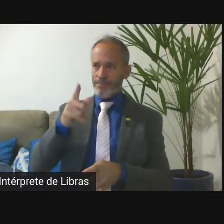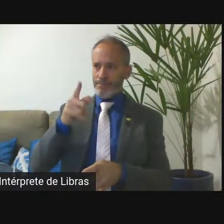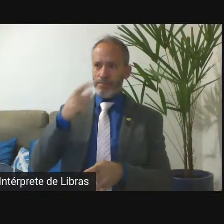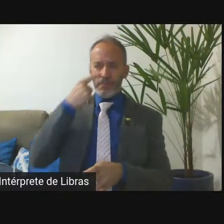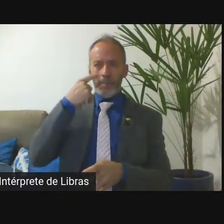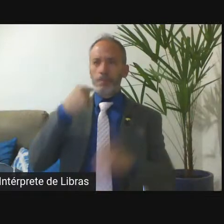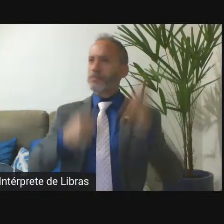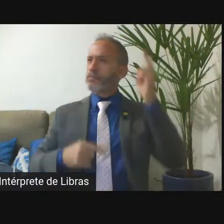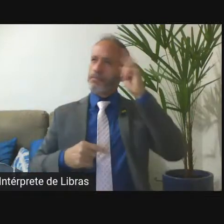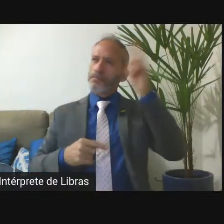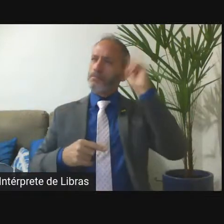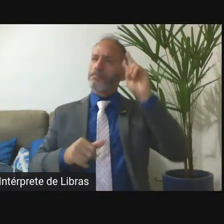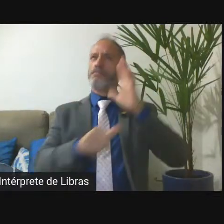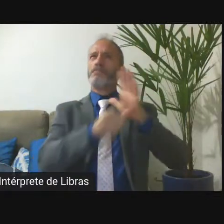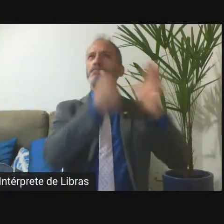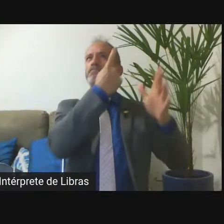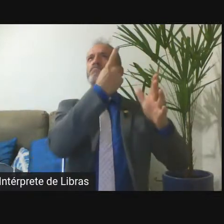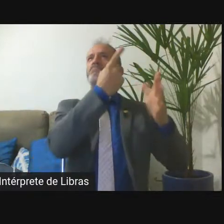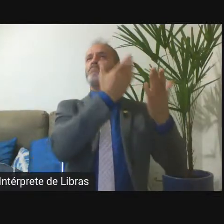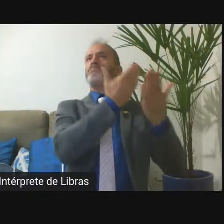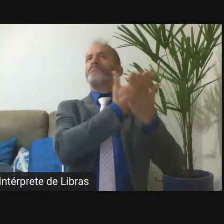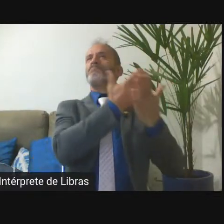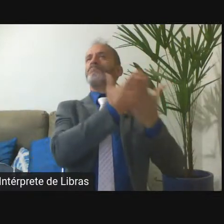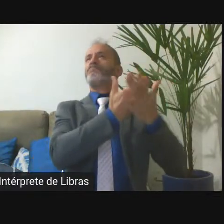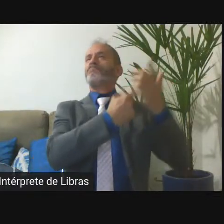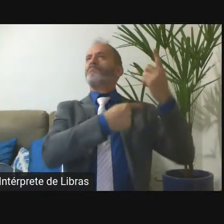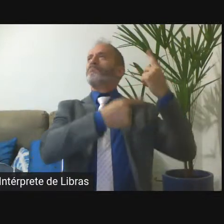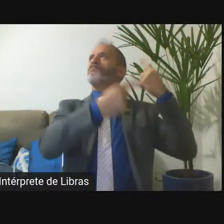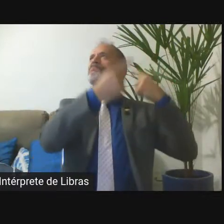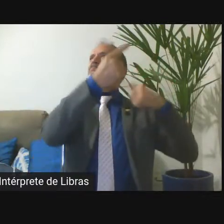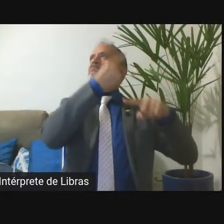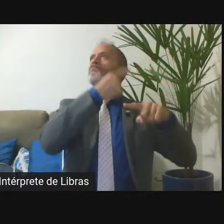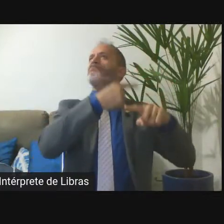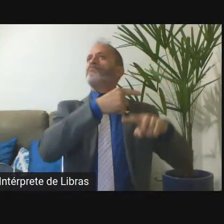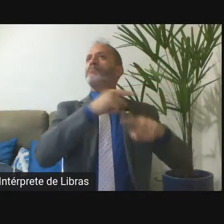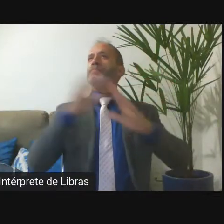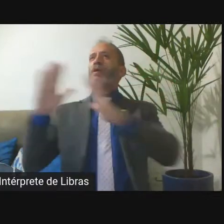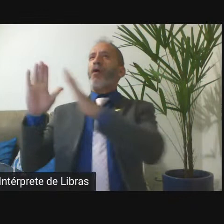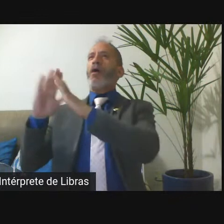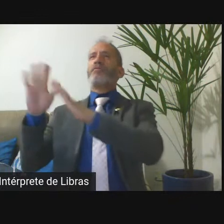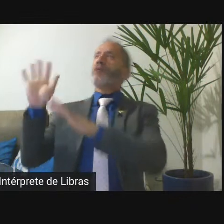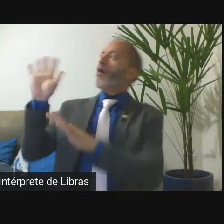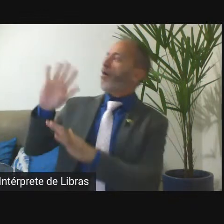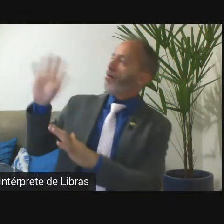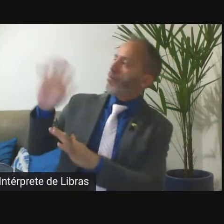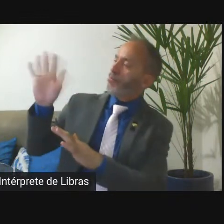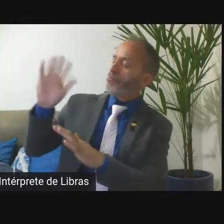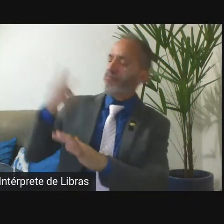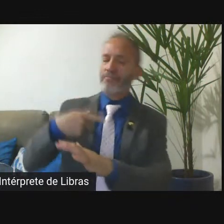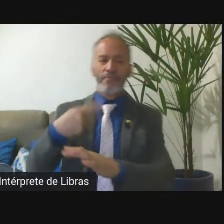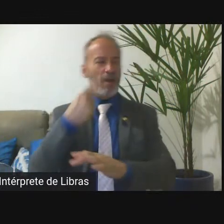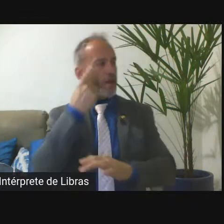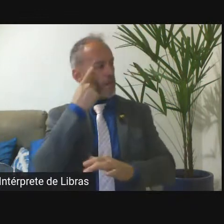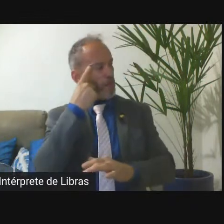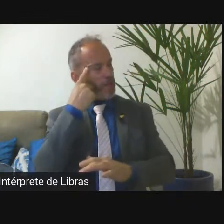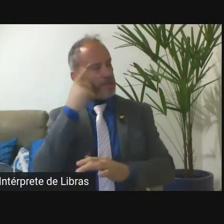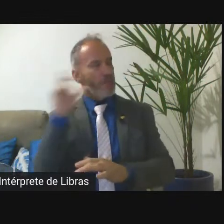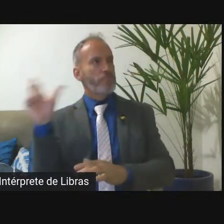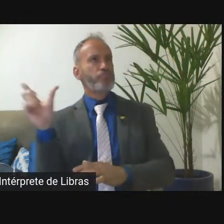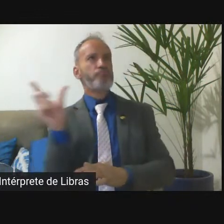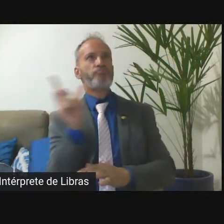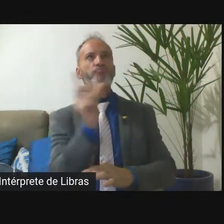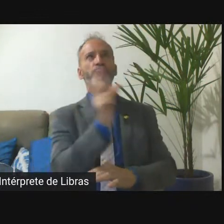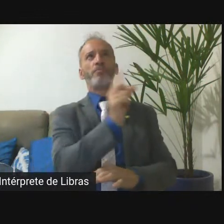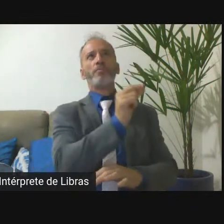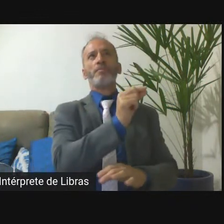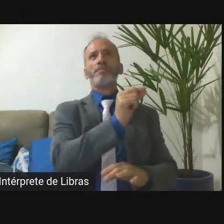lembrassem do primeiro dia de aula, da despedida de casa, das coisas que pensávamos, provavelmente com um